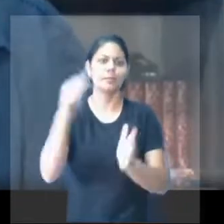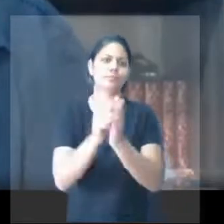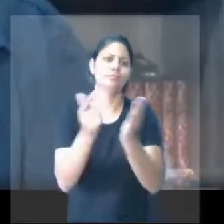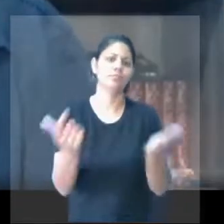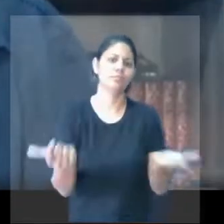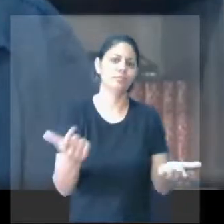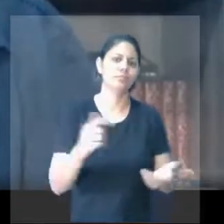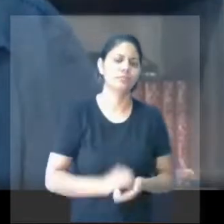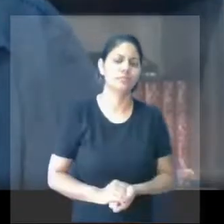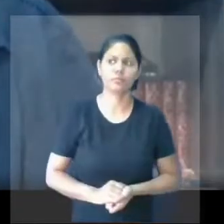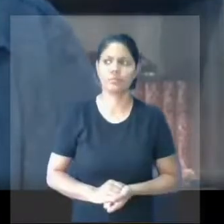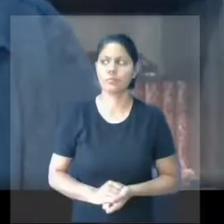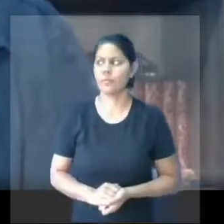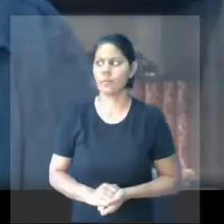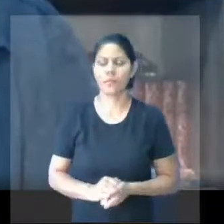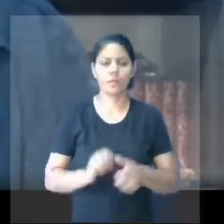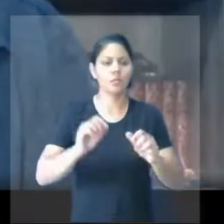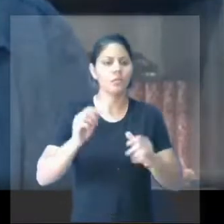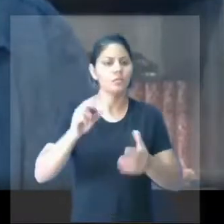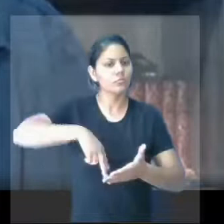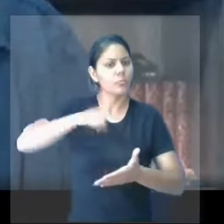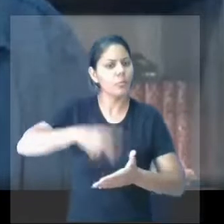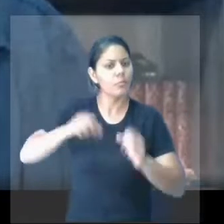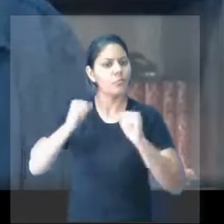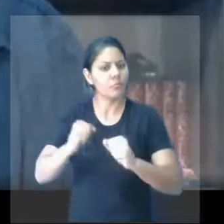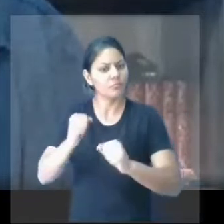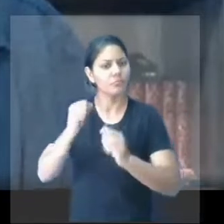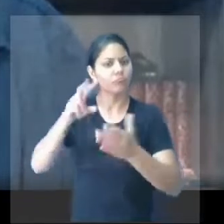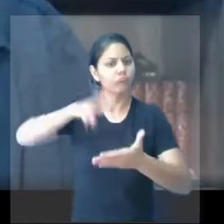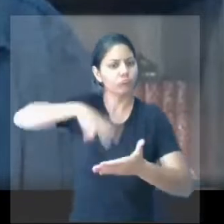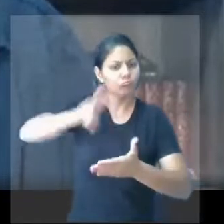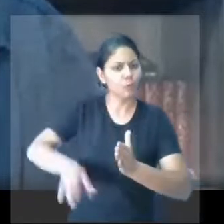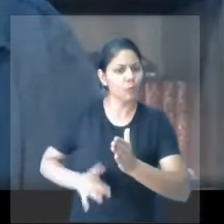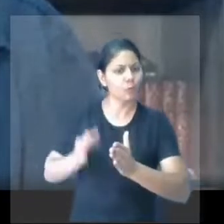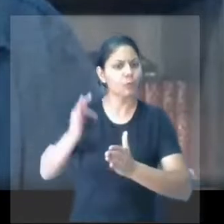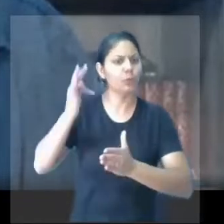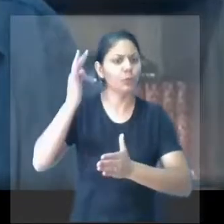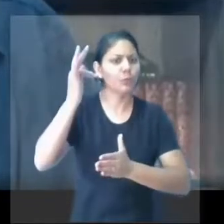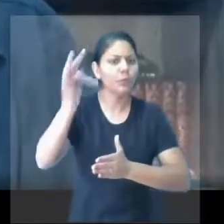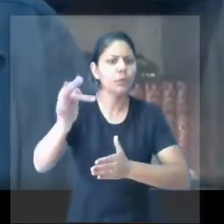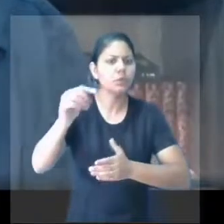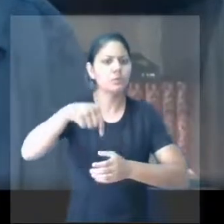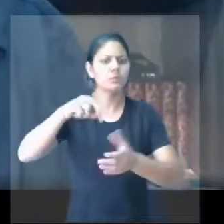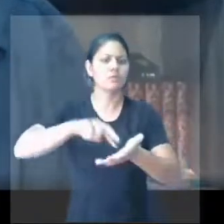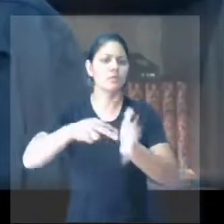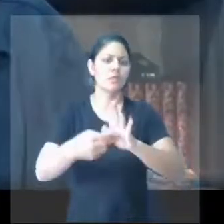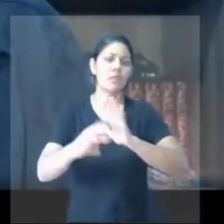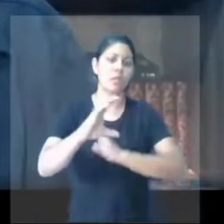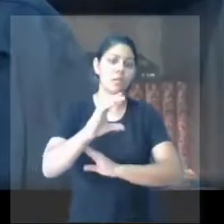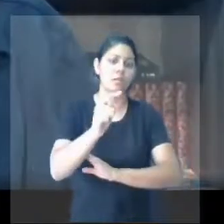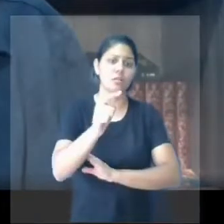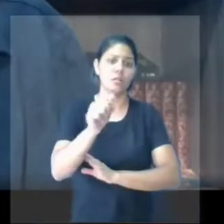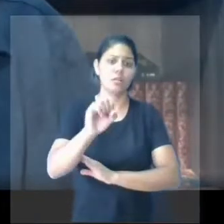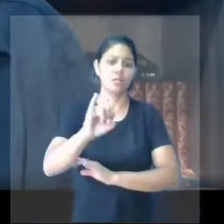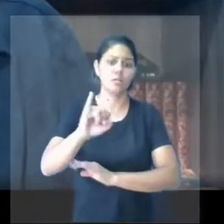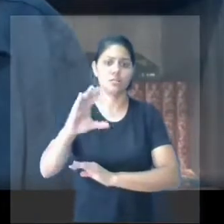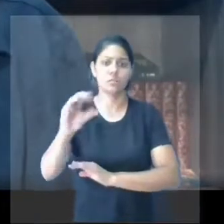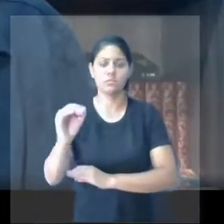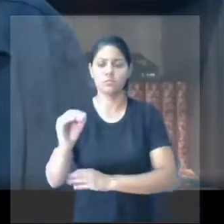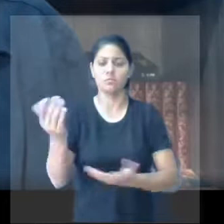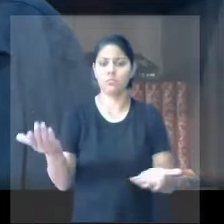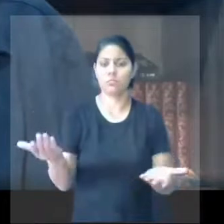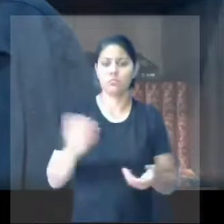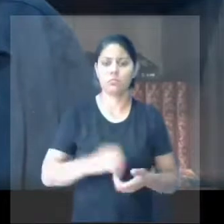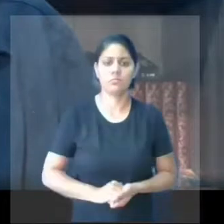assim, eles podem ser lidos e perdurar ao longo de todo o tempo, tidos como clássicos, ou pode existir certos